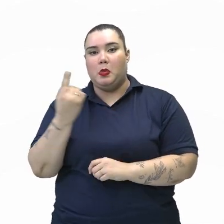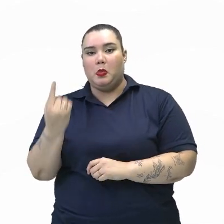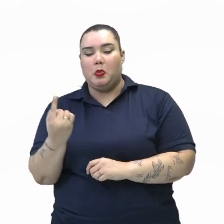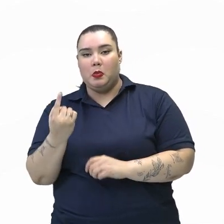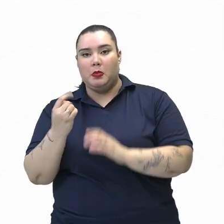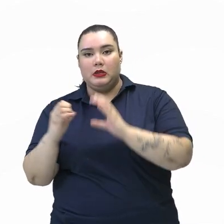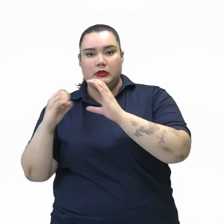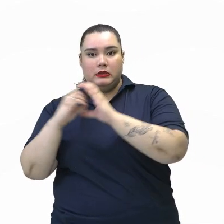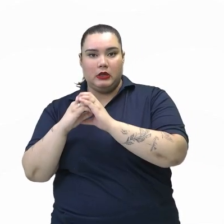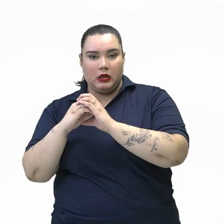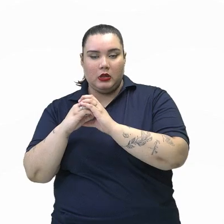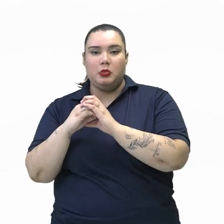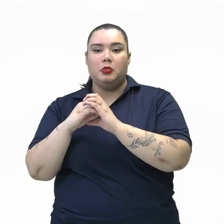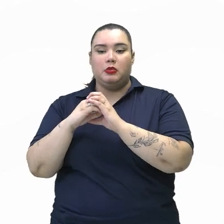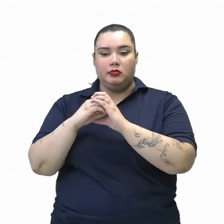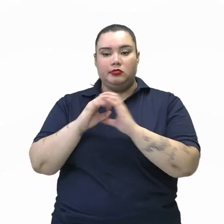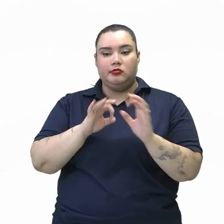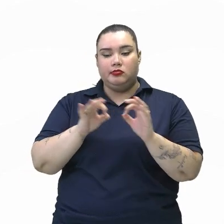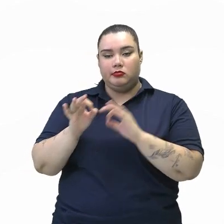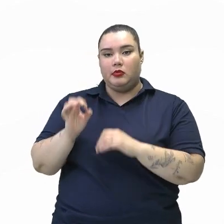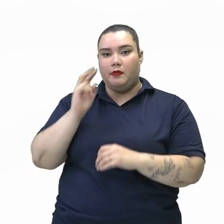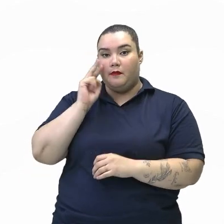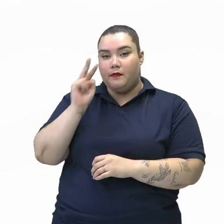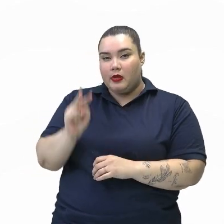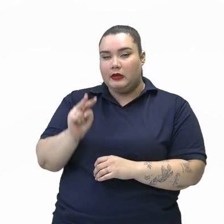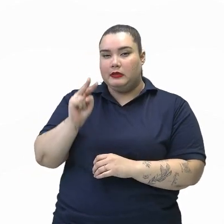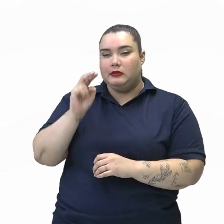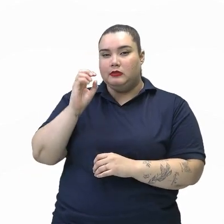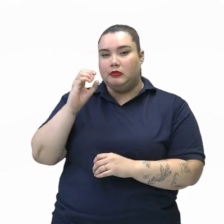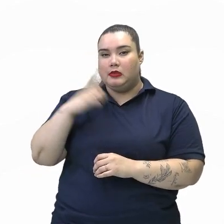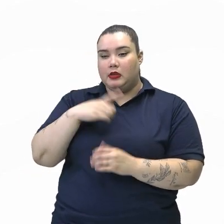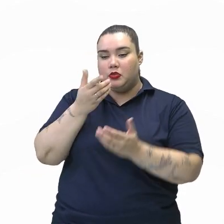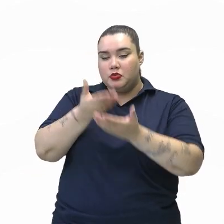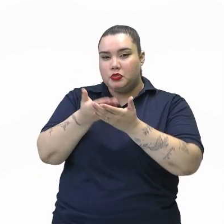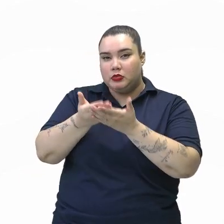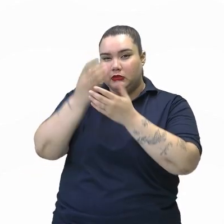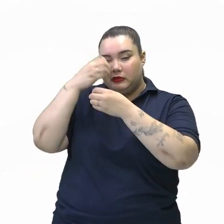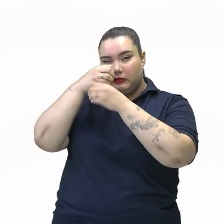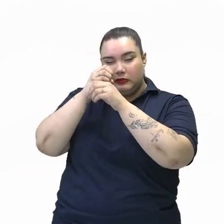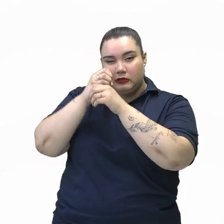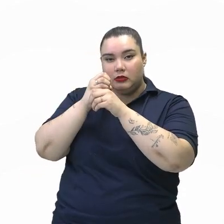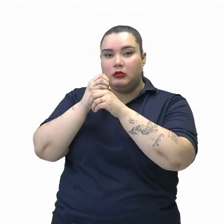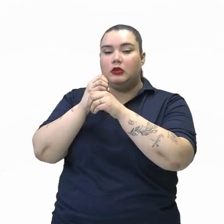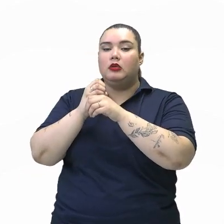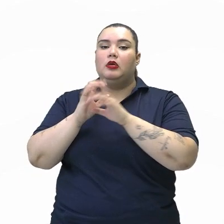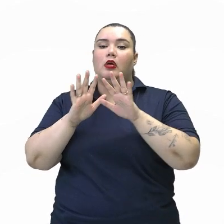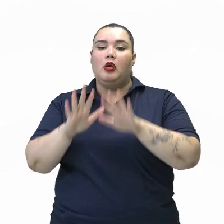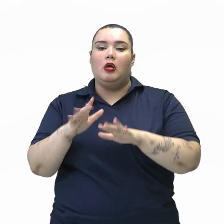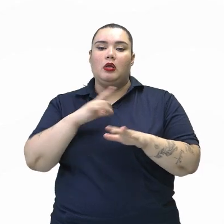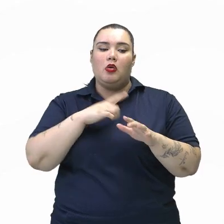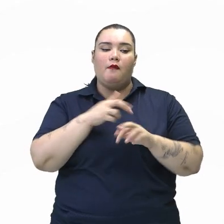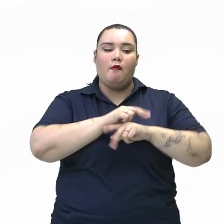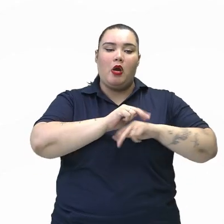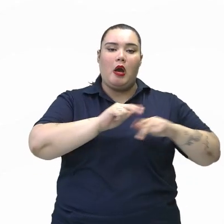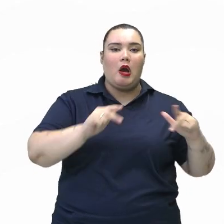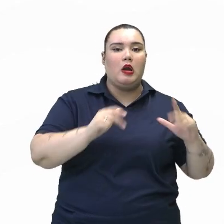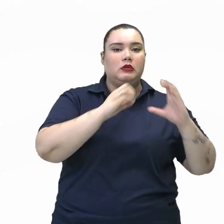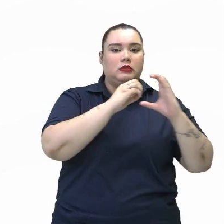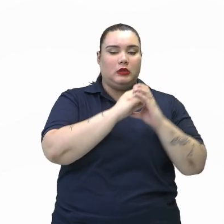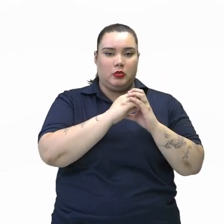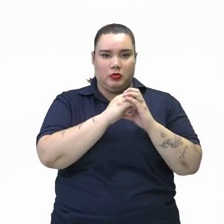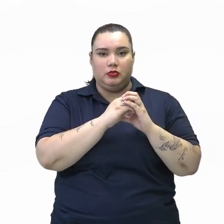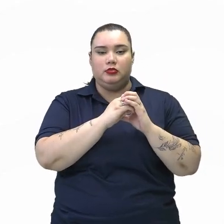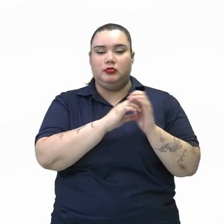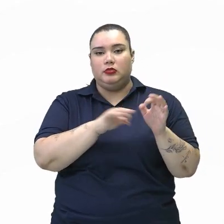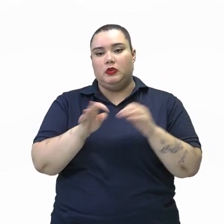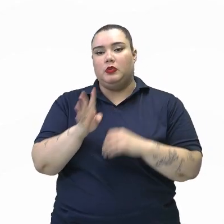unicelulares, aqueles que a gente só consegue observar bem estudando através de microscópio, e os multicelulares, né, que